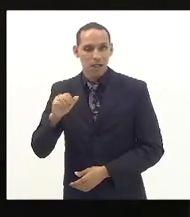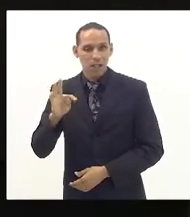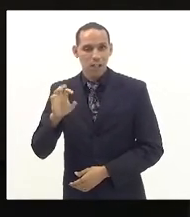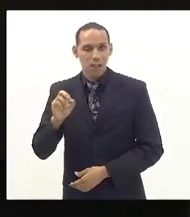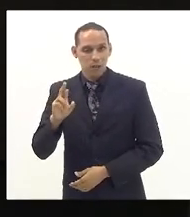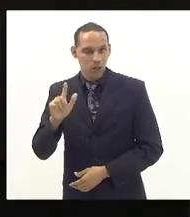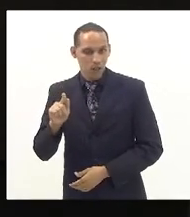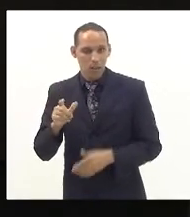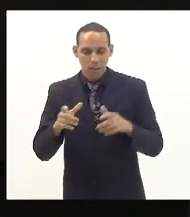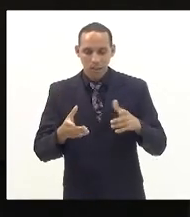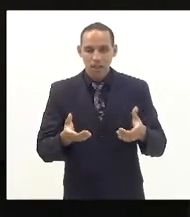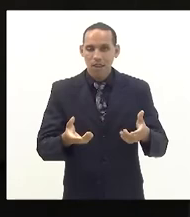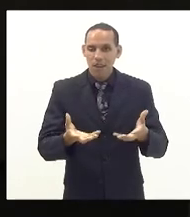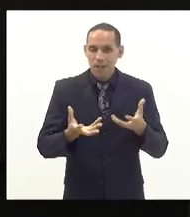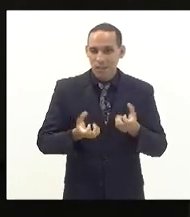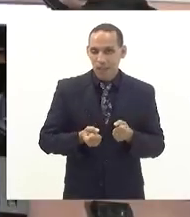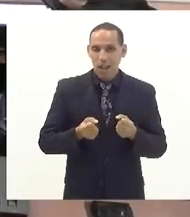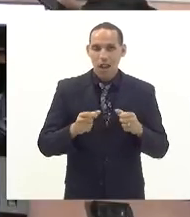essa comenda.